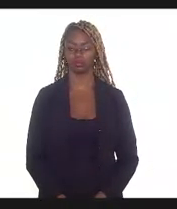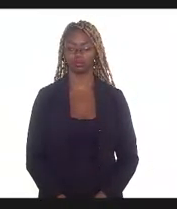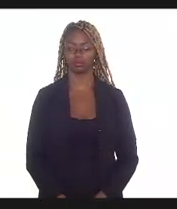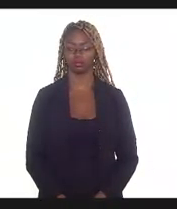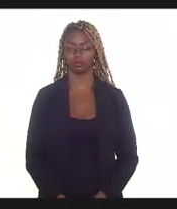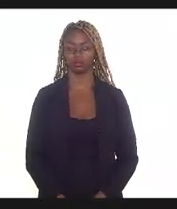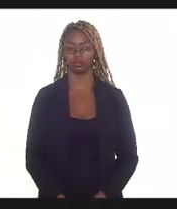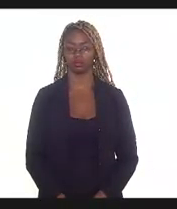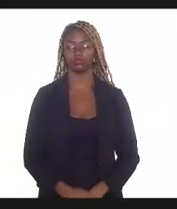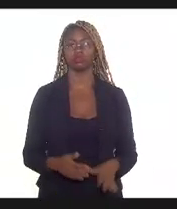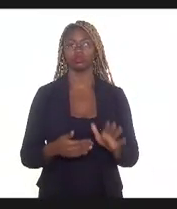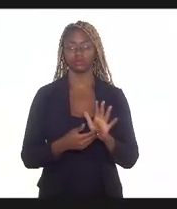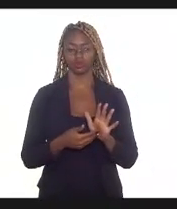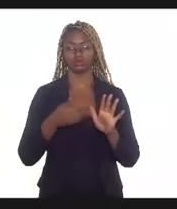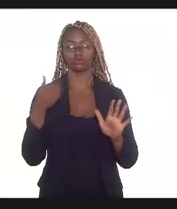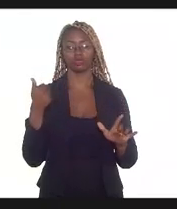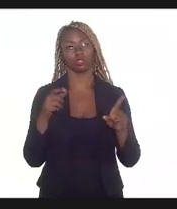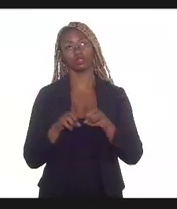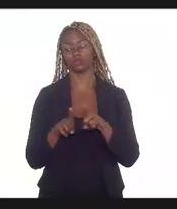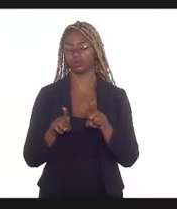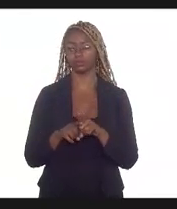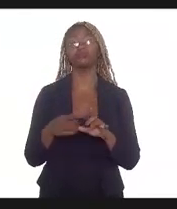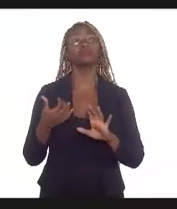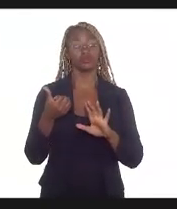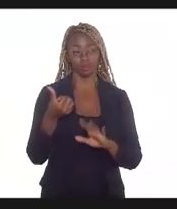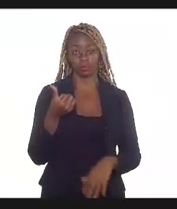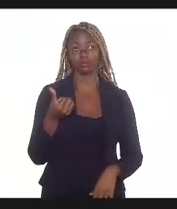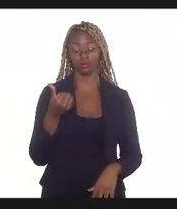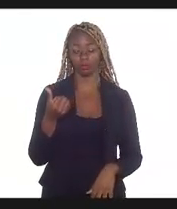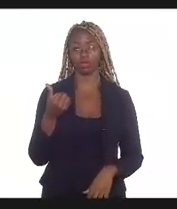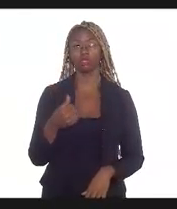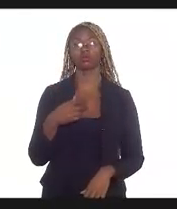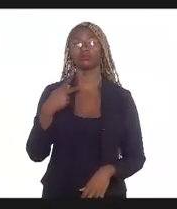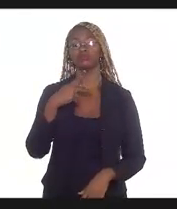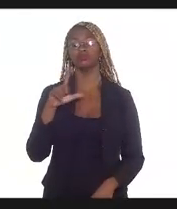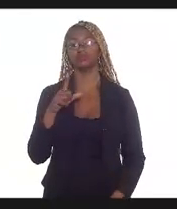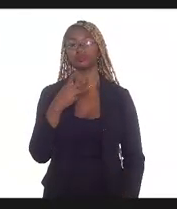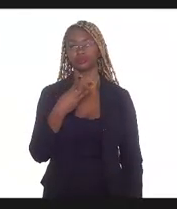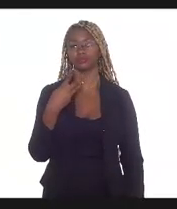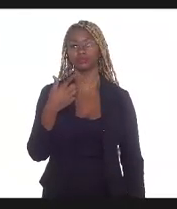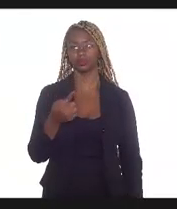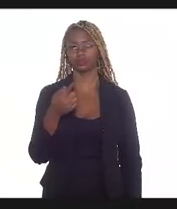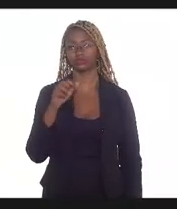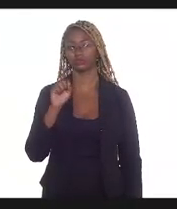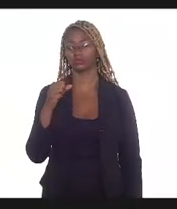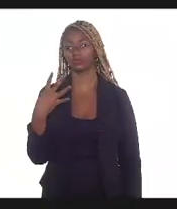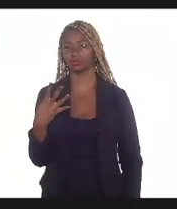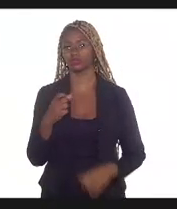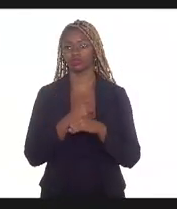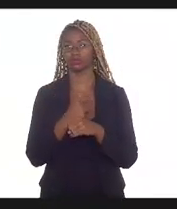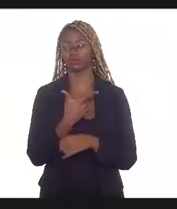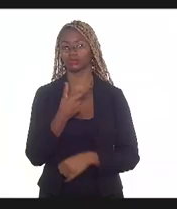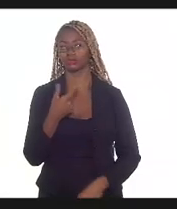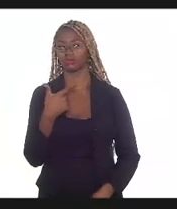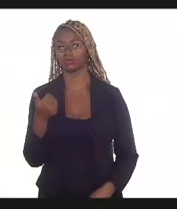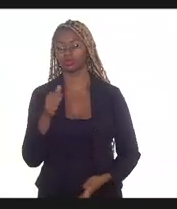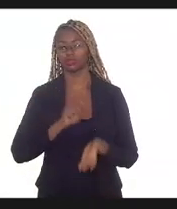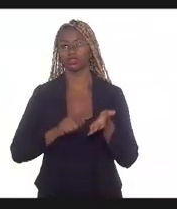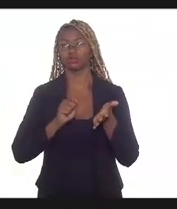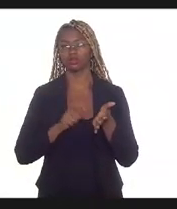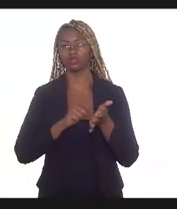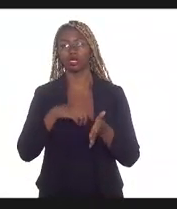Vou retirar da pauta para aguardar a sanção. 6. Projeto de lei 3784, 2021, autoria deputada